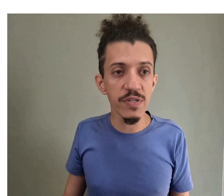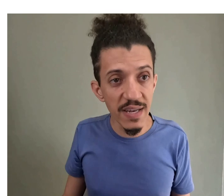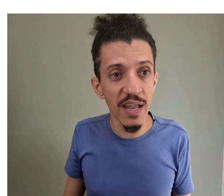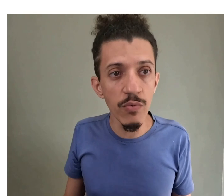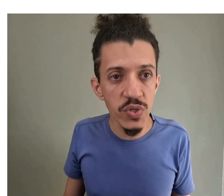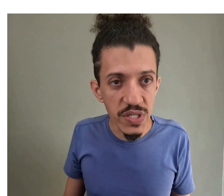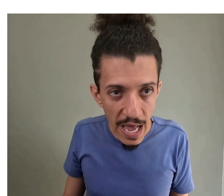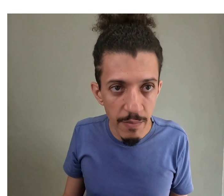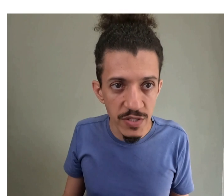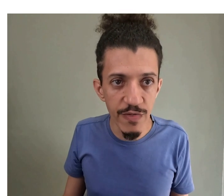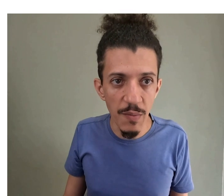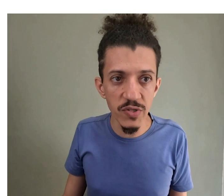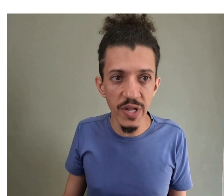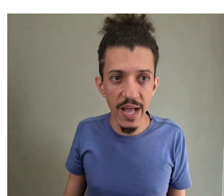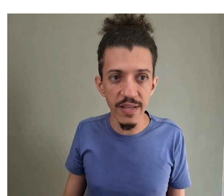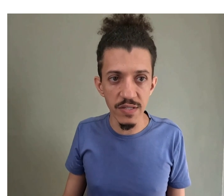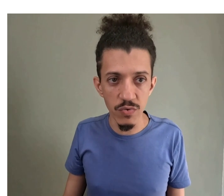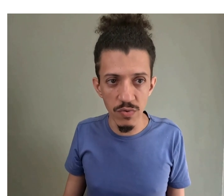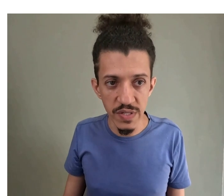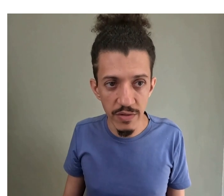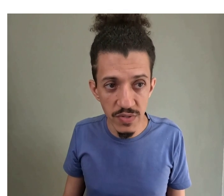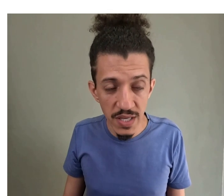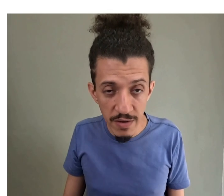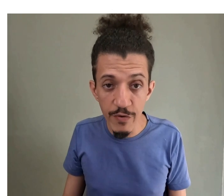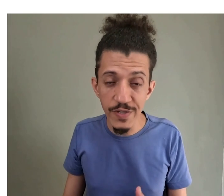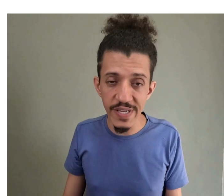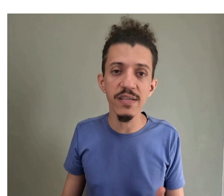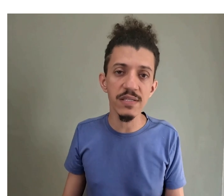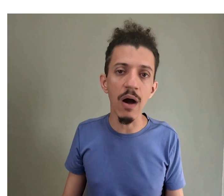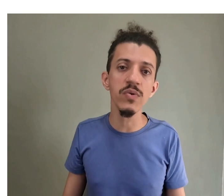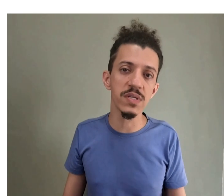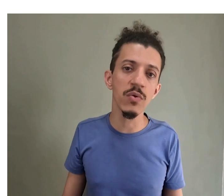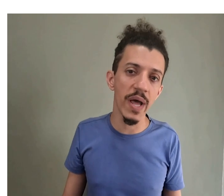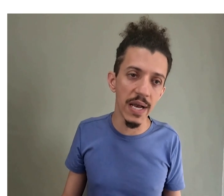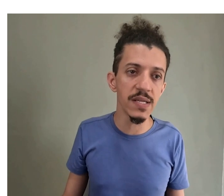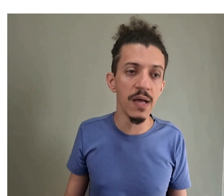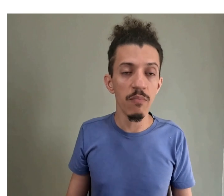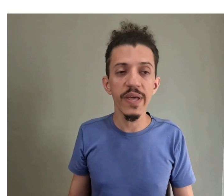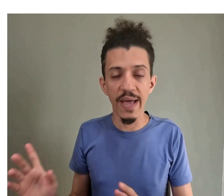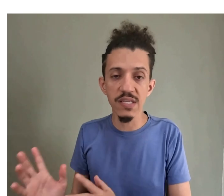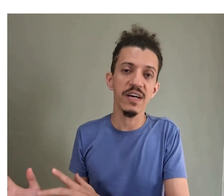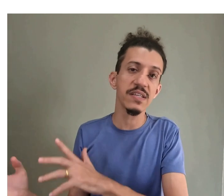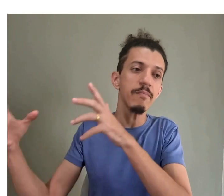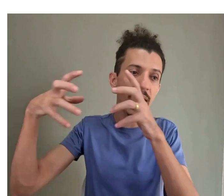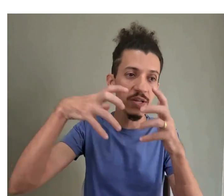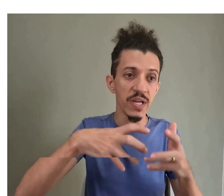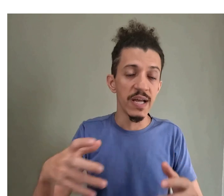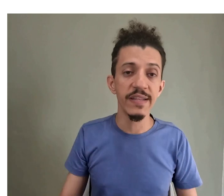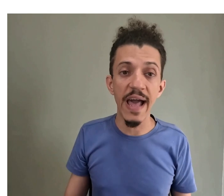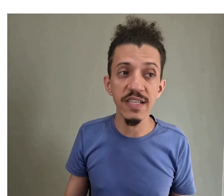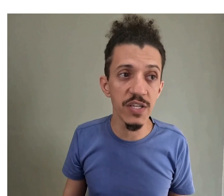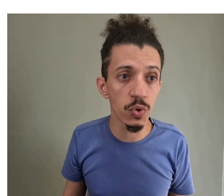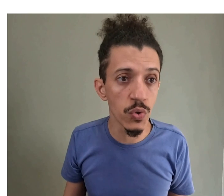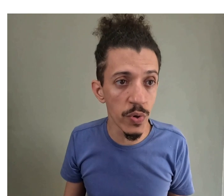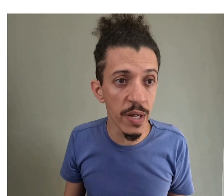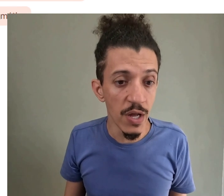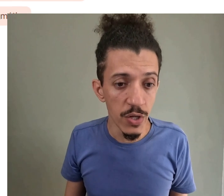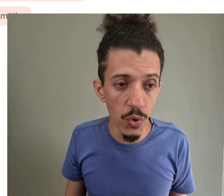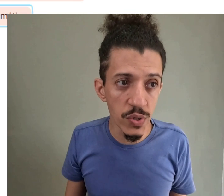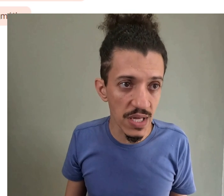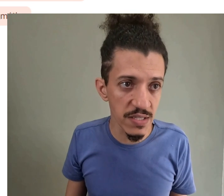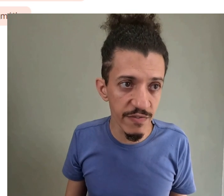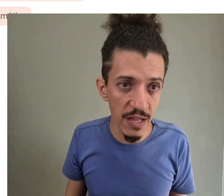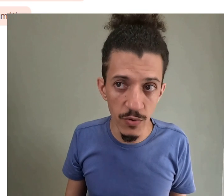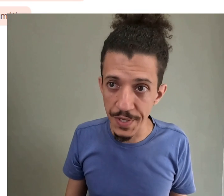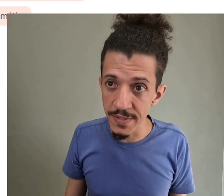que você não saiba de forma direta esses conceitos aqui, você está usando eles porque eles fazem parte dessa estrutura